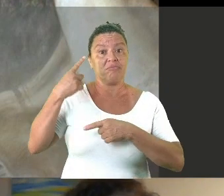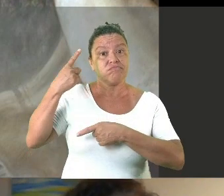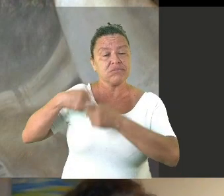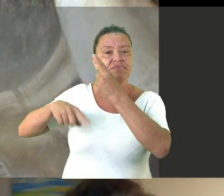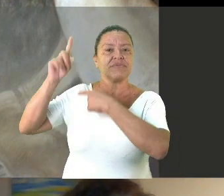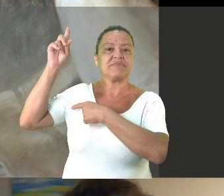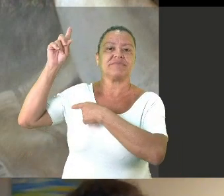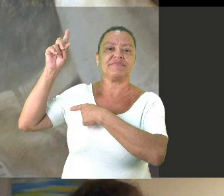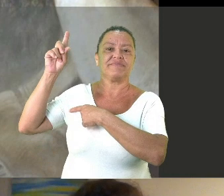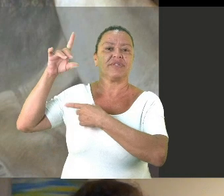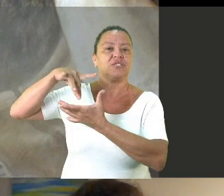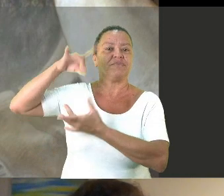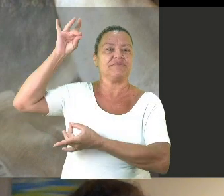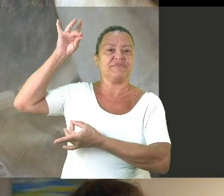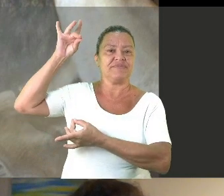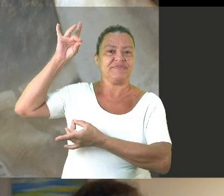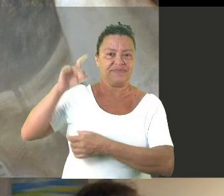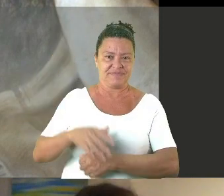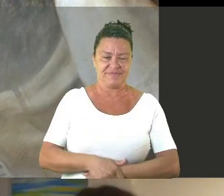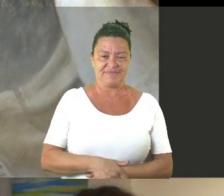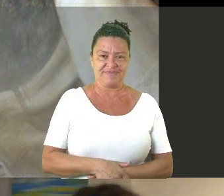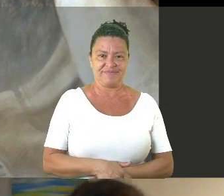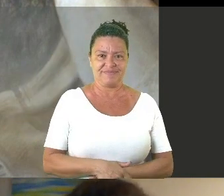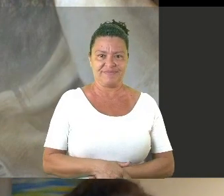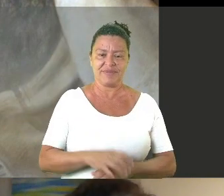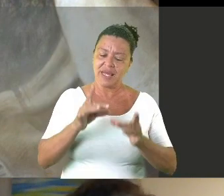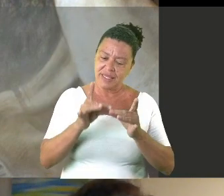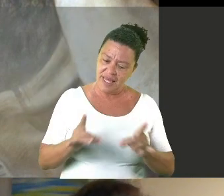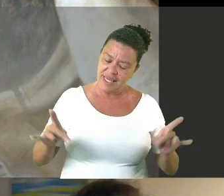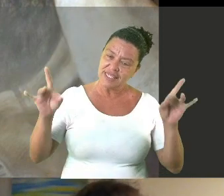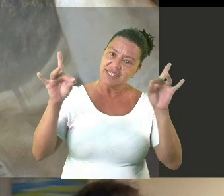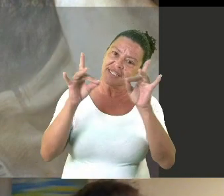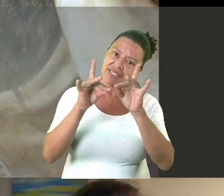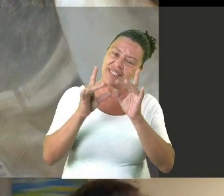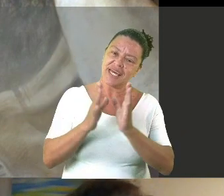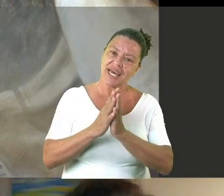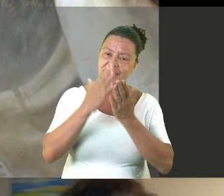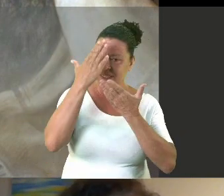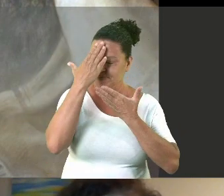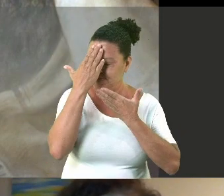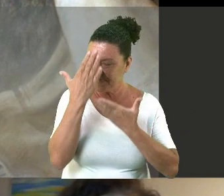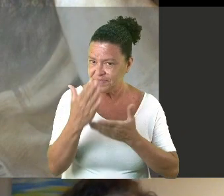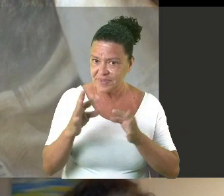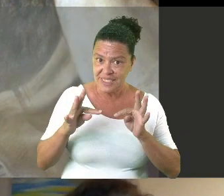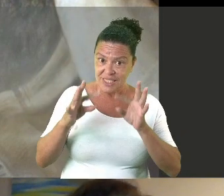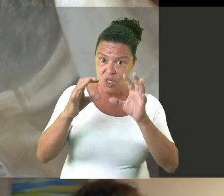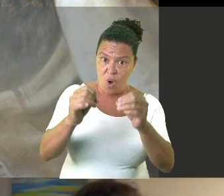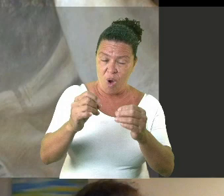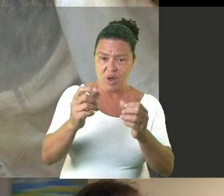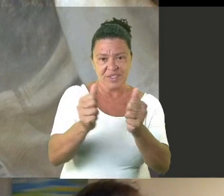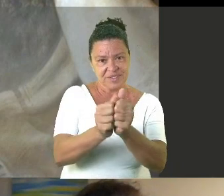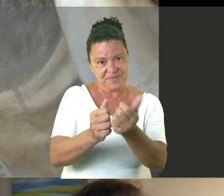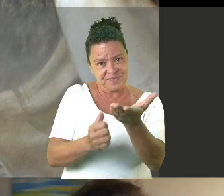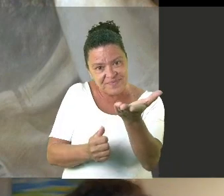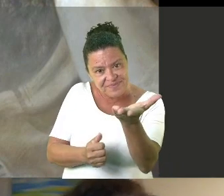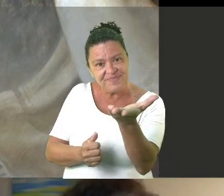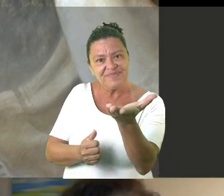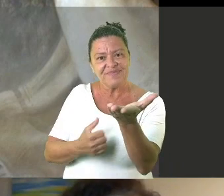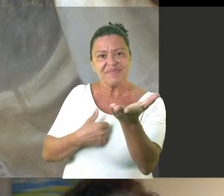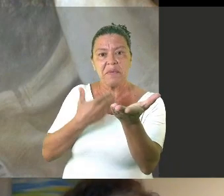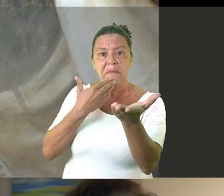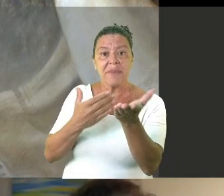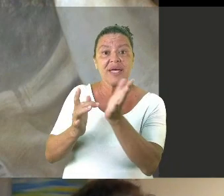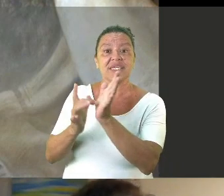evolução espiritual. Que assim seja. Agradeço a todos a companhia, peço ao